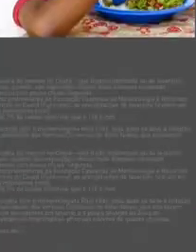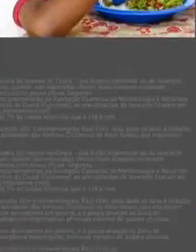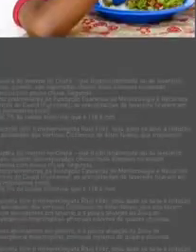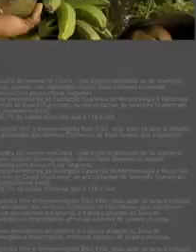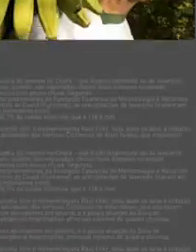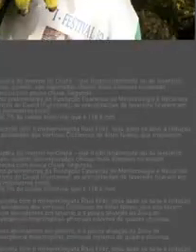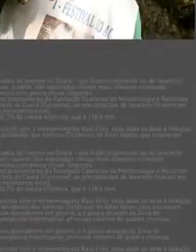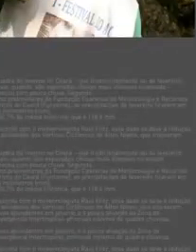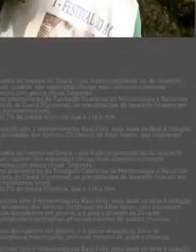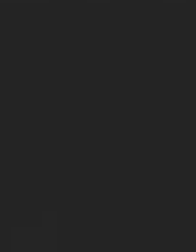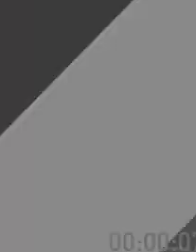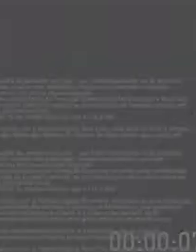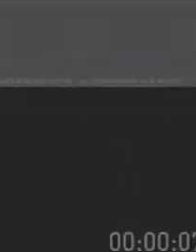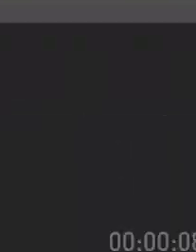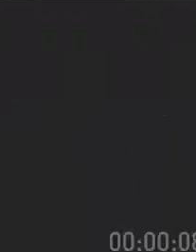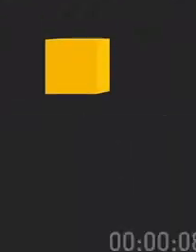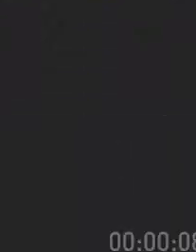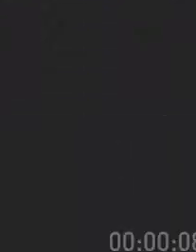dentro do barco